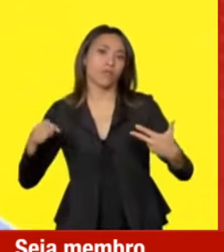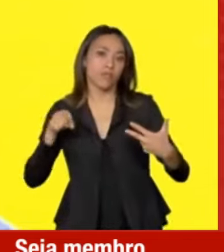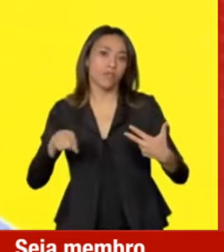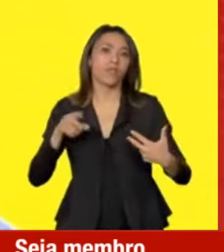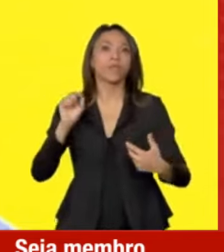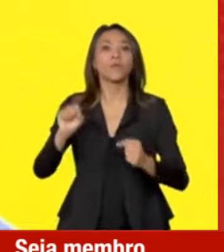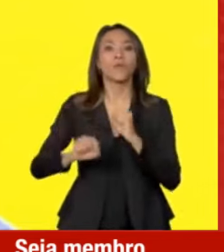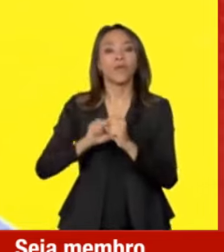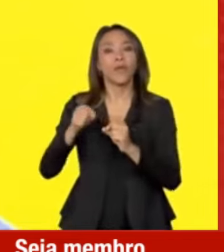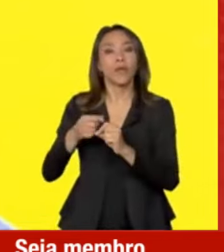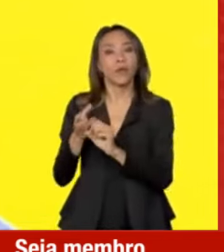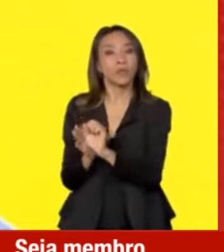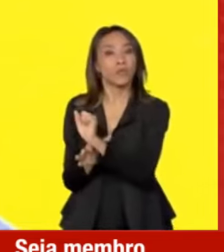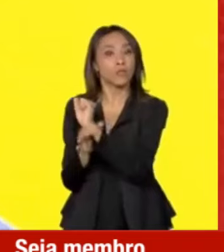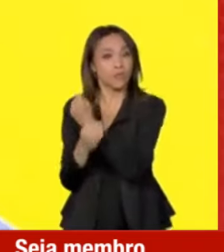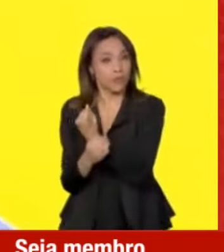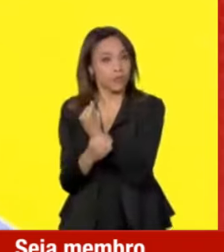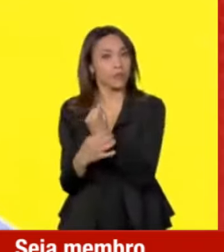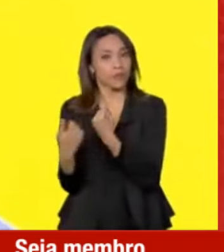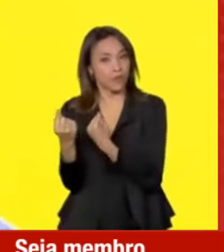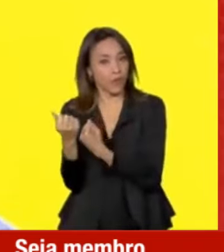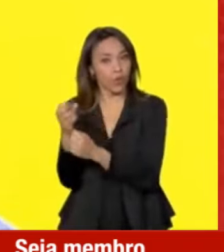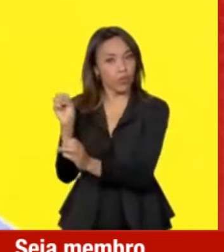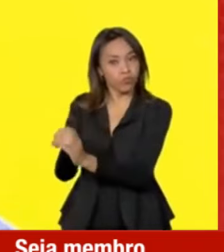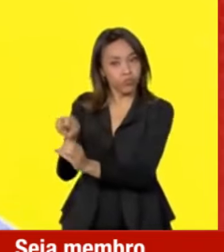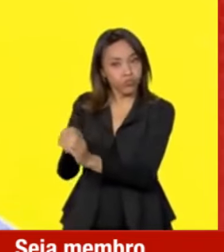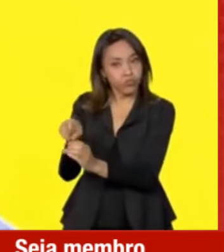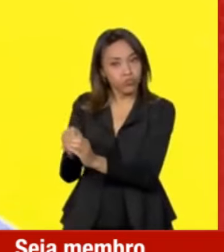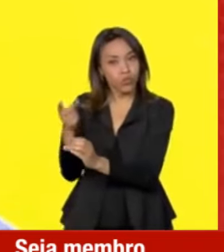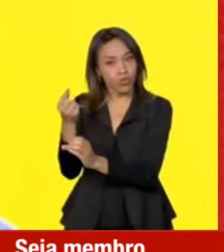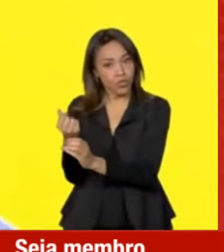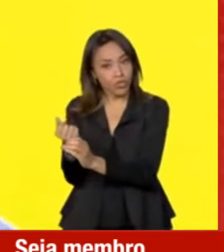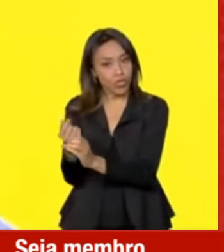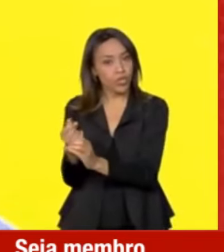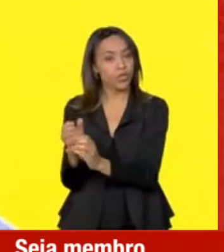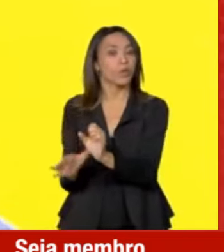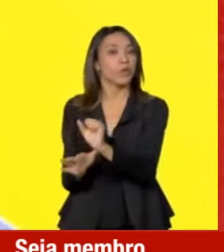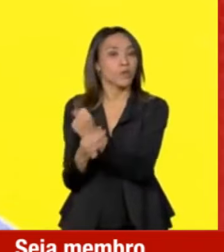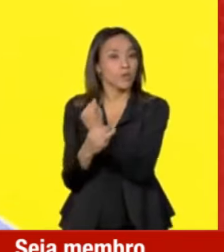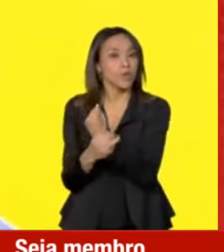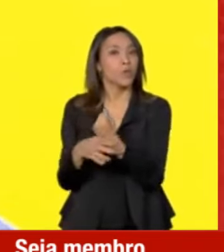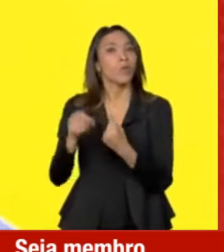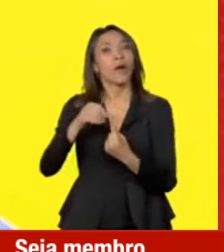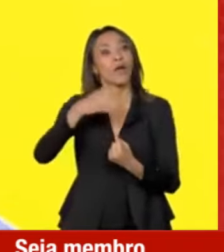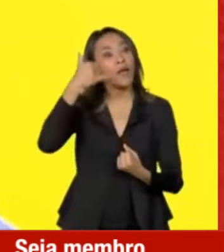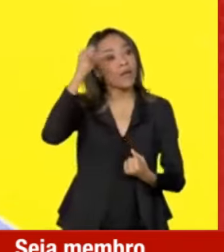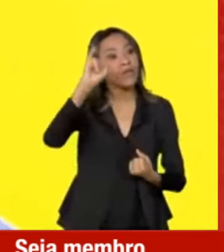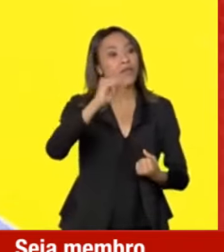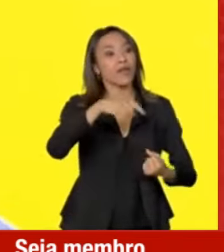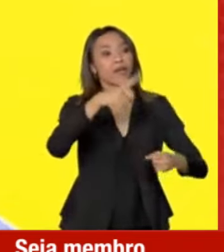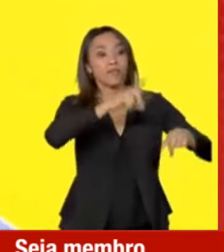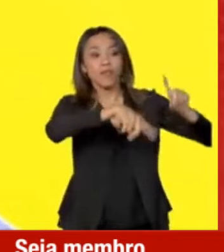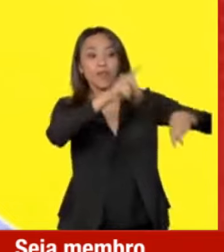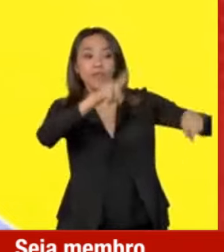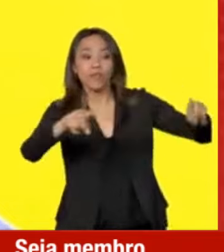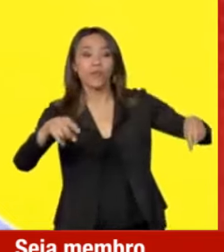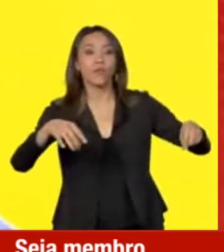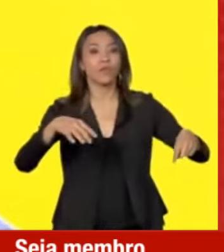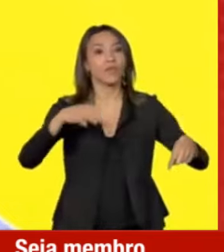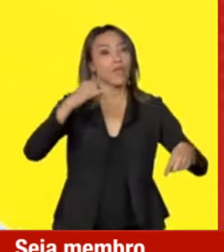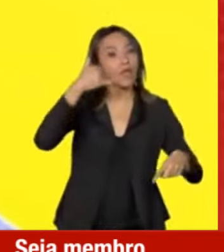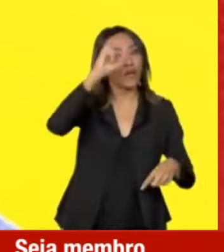seguro de mais longo prazo em relação a variações abruptas. É o que a gente chama de risco de cauda. Você não vai